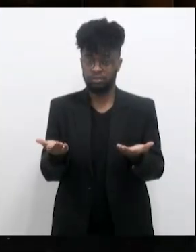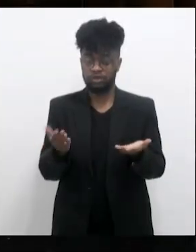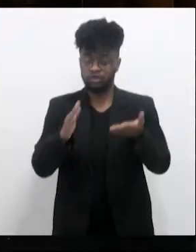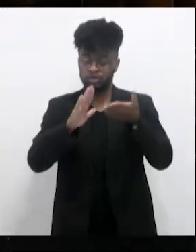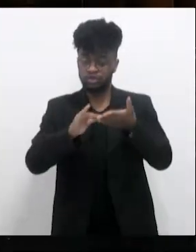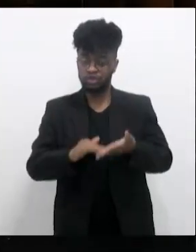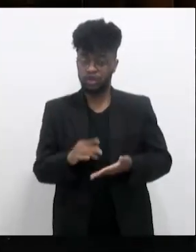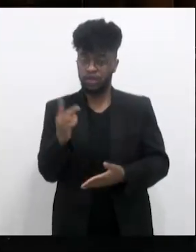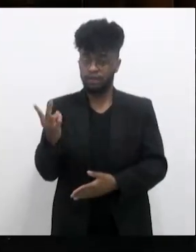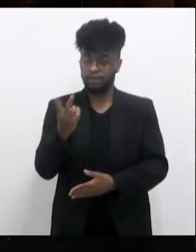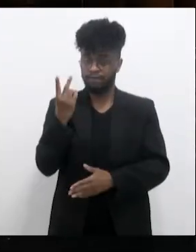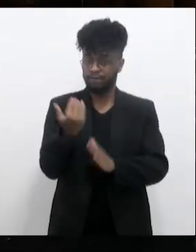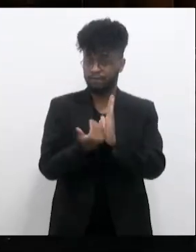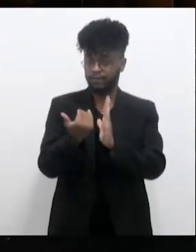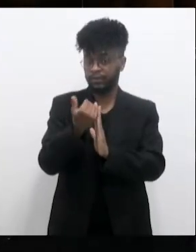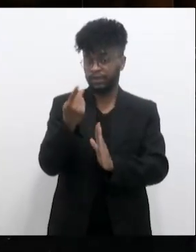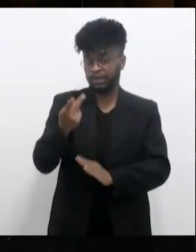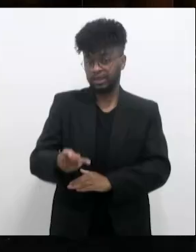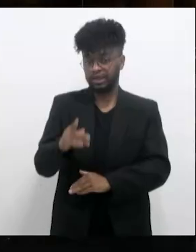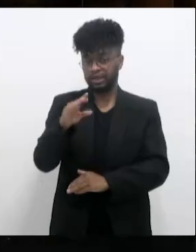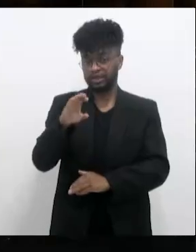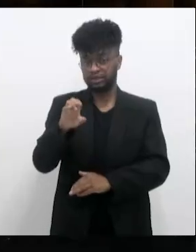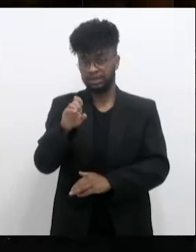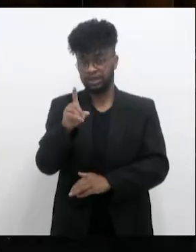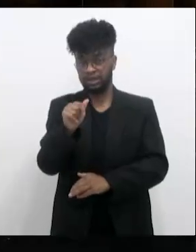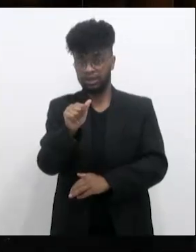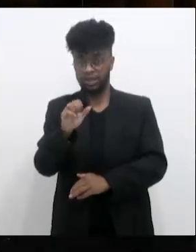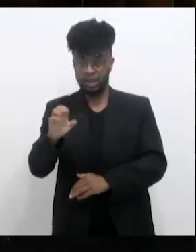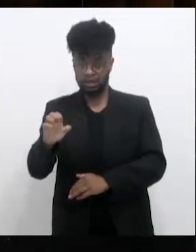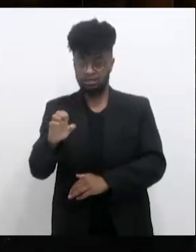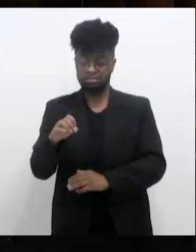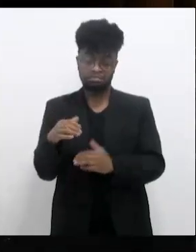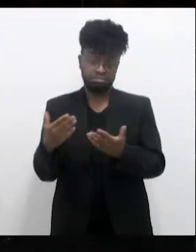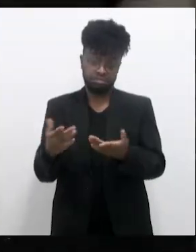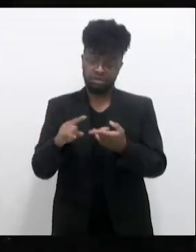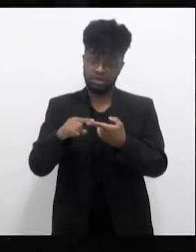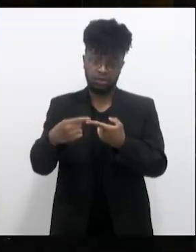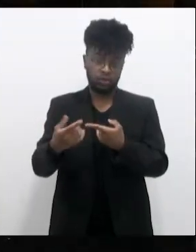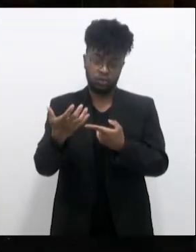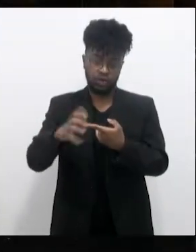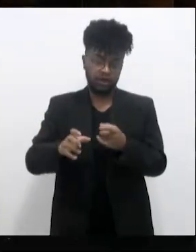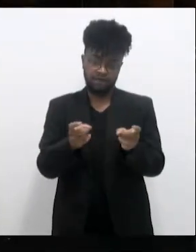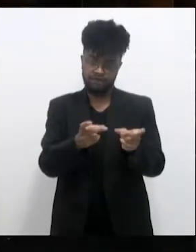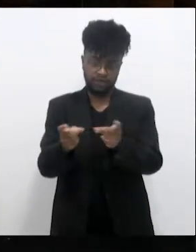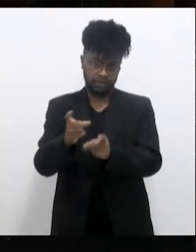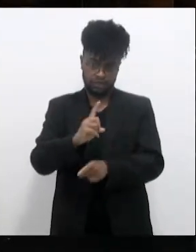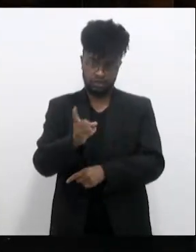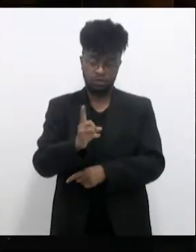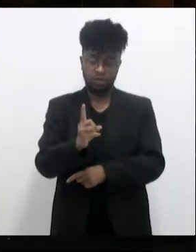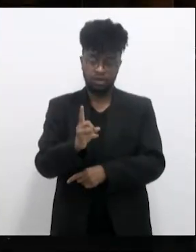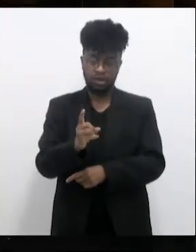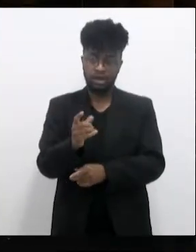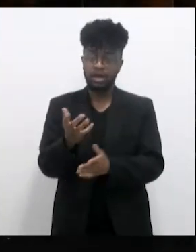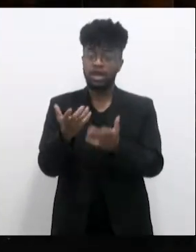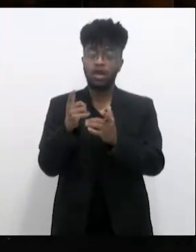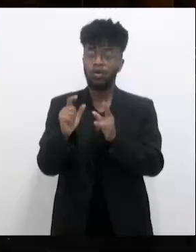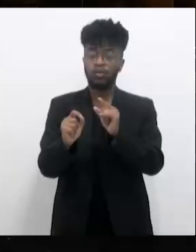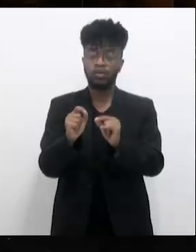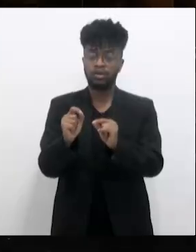desvalorizar ao máximo a SEDAI, aí não é mais para vender parte das ações, para